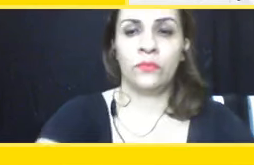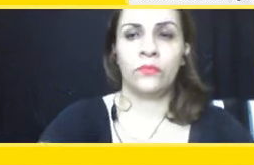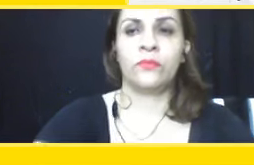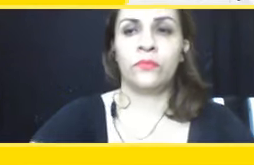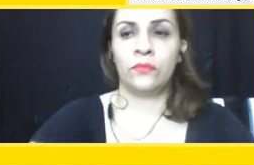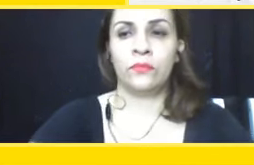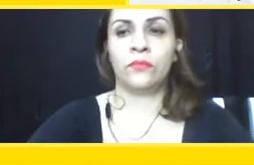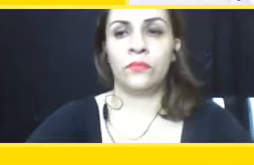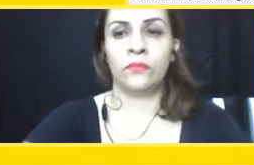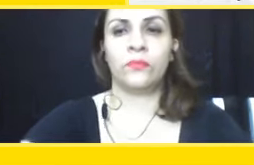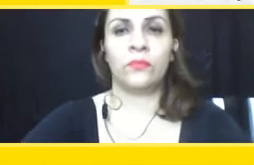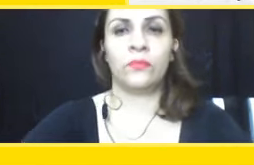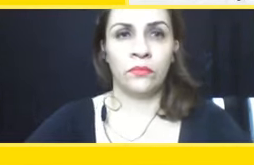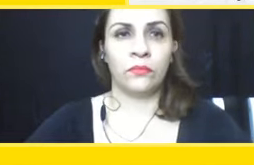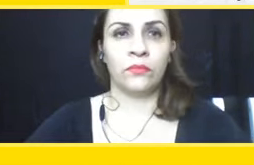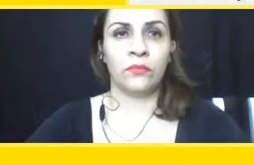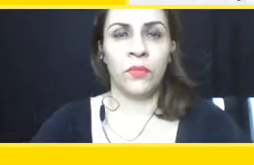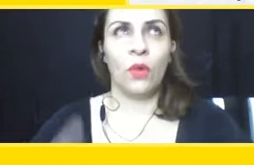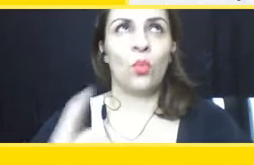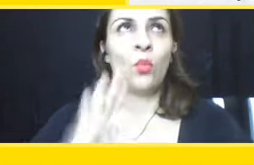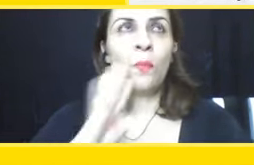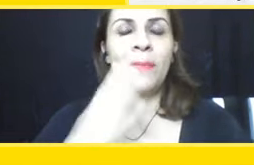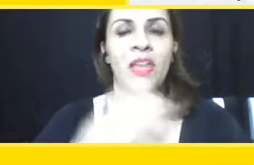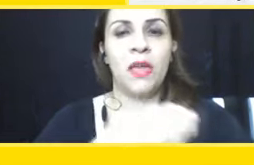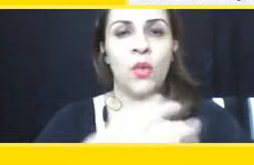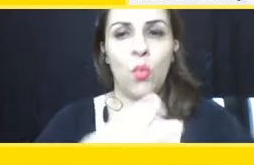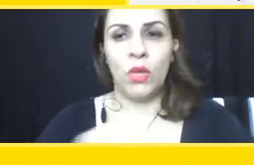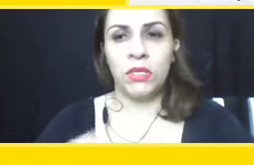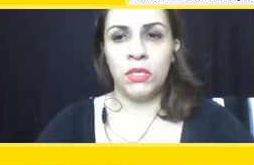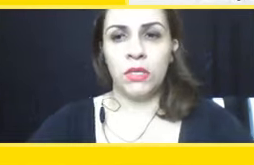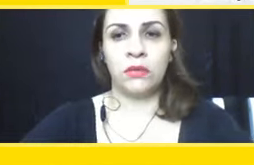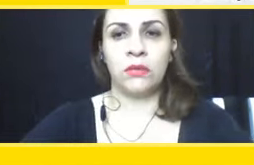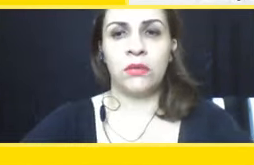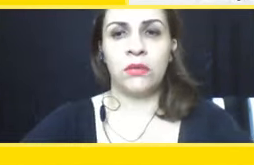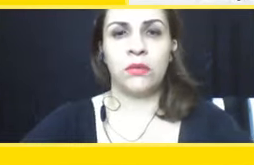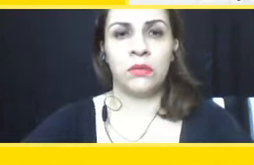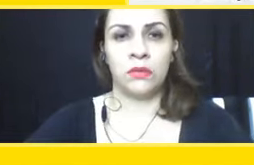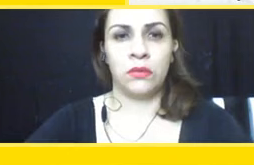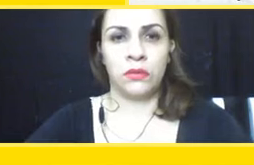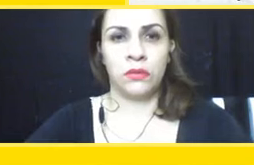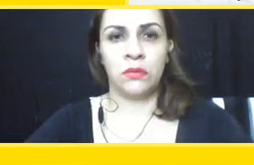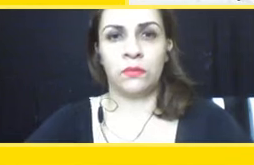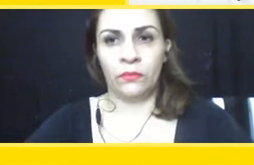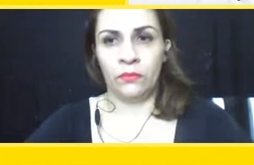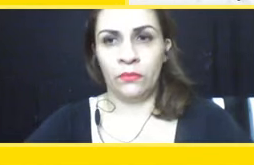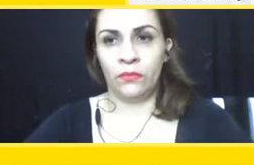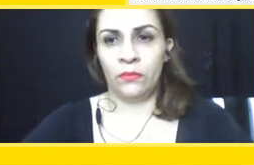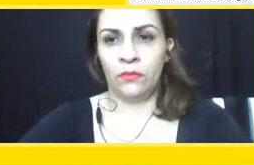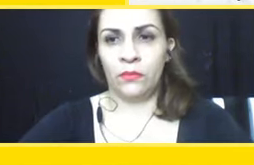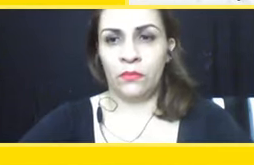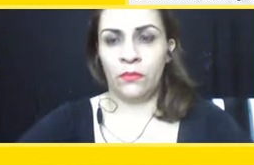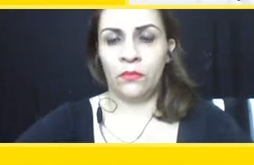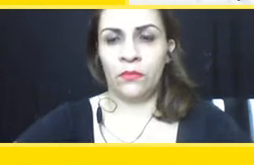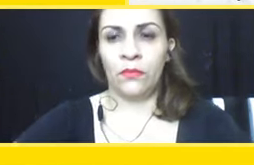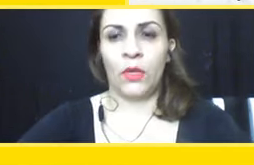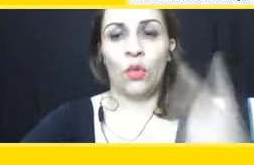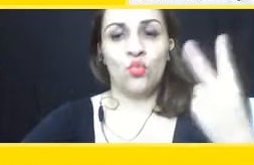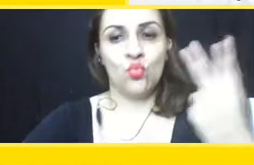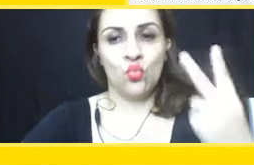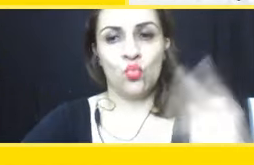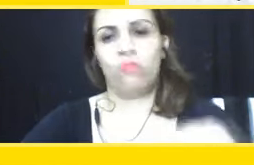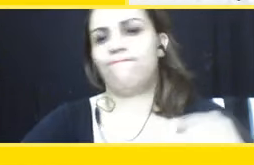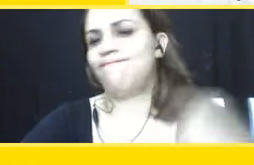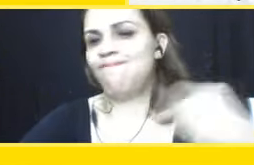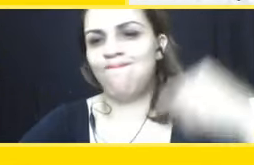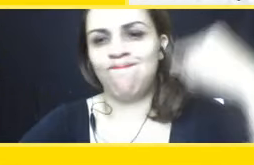você tem ainda continua com um déficit de 1 bi 400. Então, vamos fazer por números arredondados. No segundo ano, ela dobra. Ela dobra